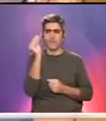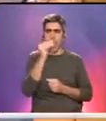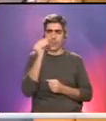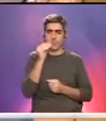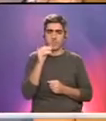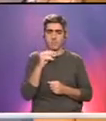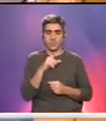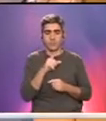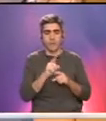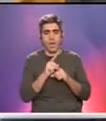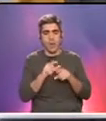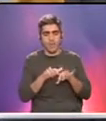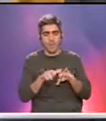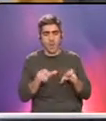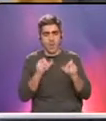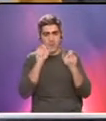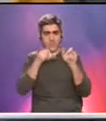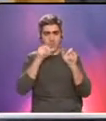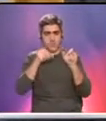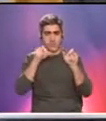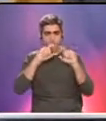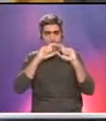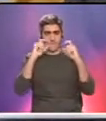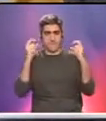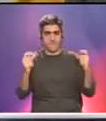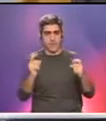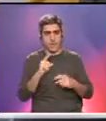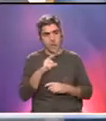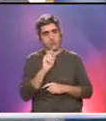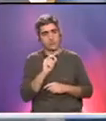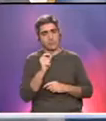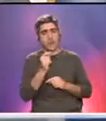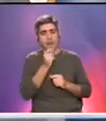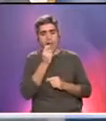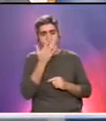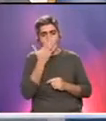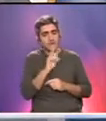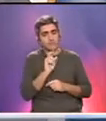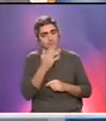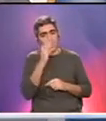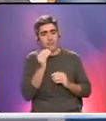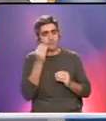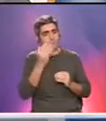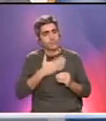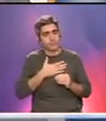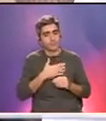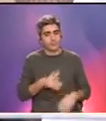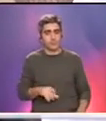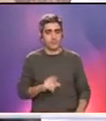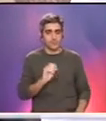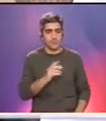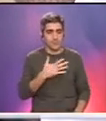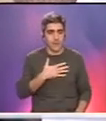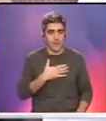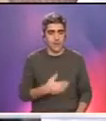teclado piano. Olhamos para aquela boca e não achamos que aqueles dentes são implantes, não, portanto nada. Parecem mesmo... Isso assim. Mesmo. E são? E a mãe? A